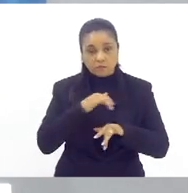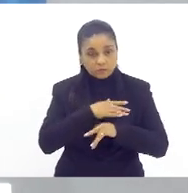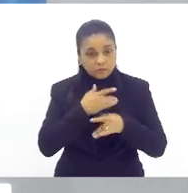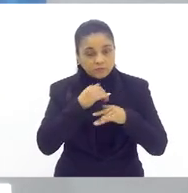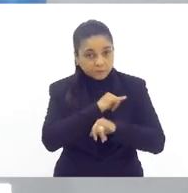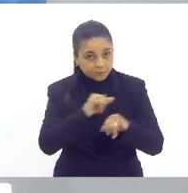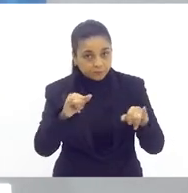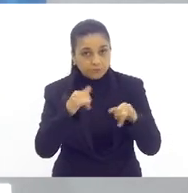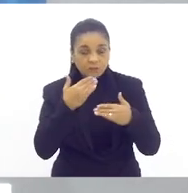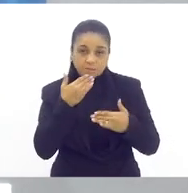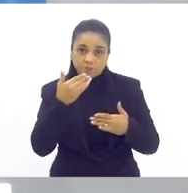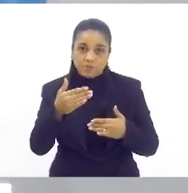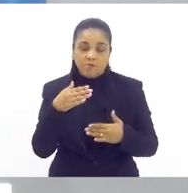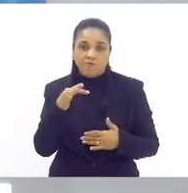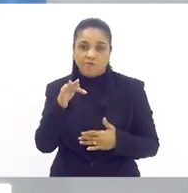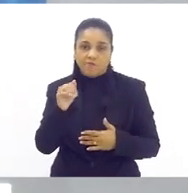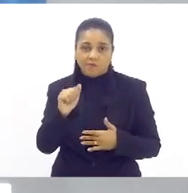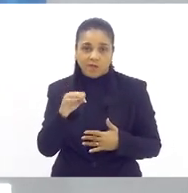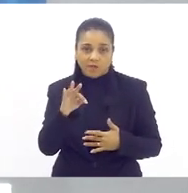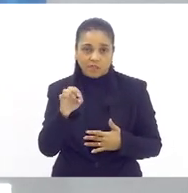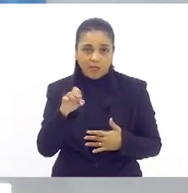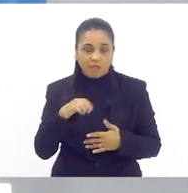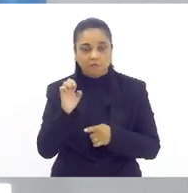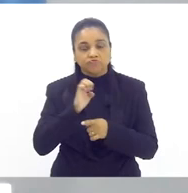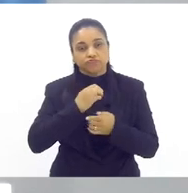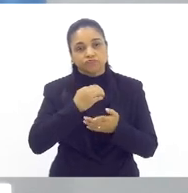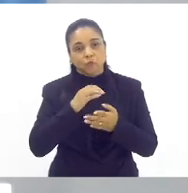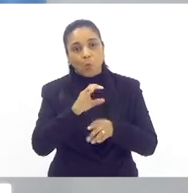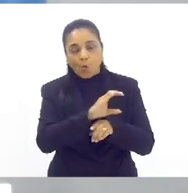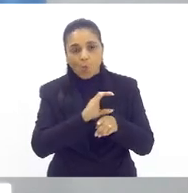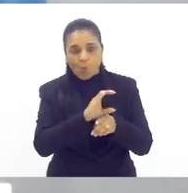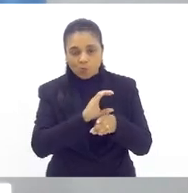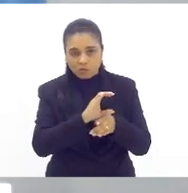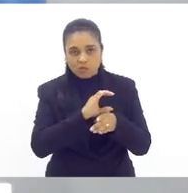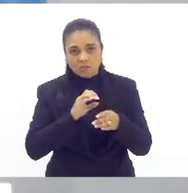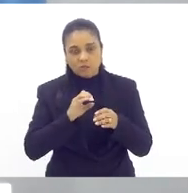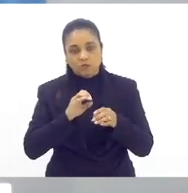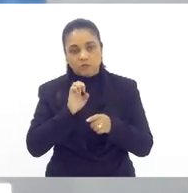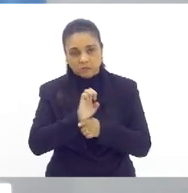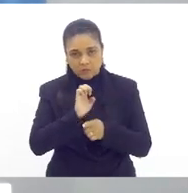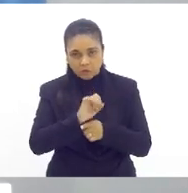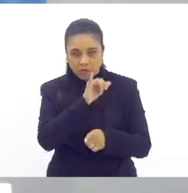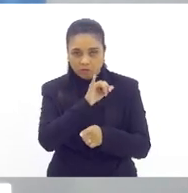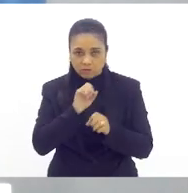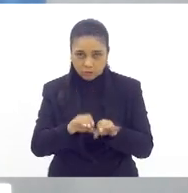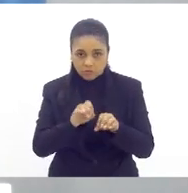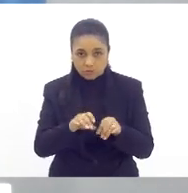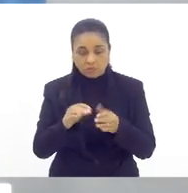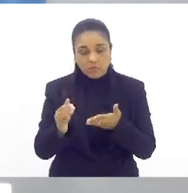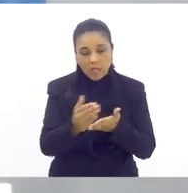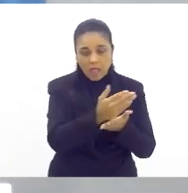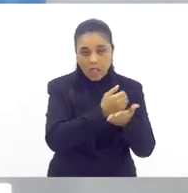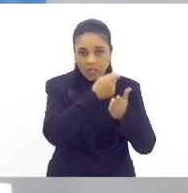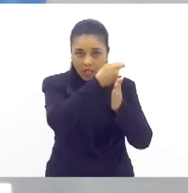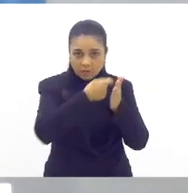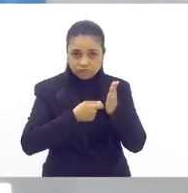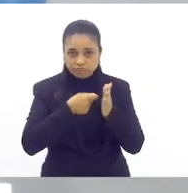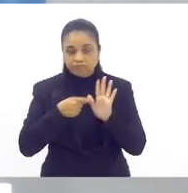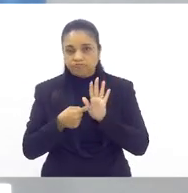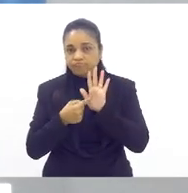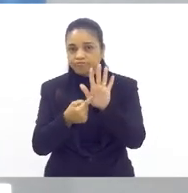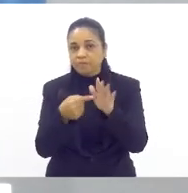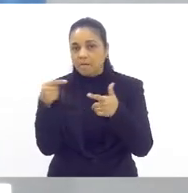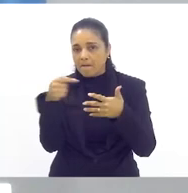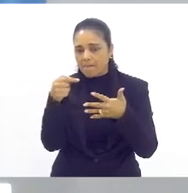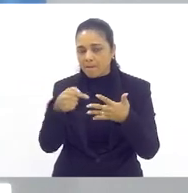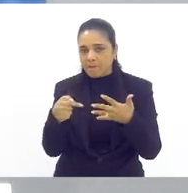que eu solicitei a rede Faetec ao Conselho Estadual de Educação que trouxessem relatórios contendo indicadores educacionais